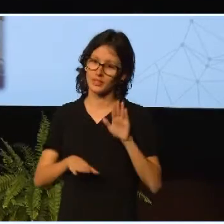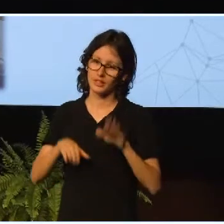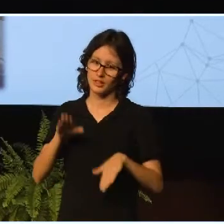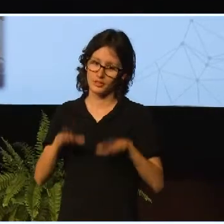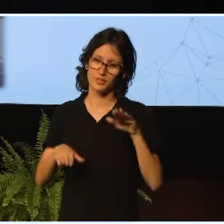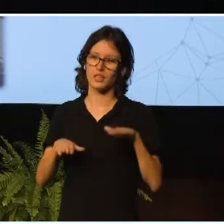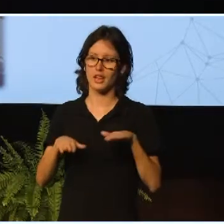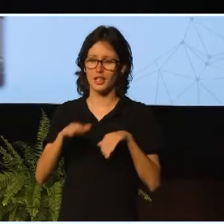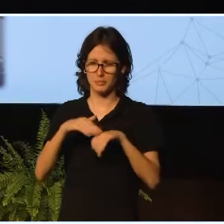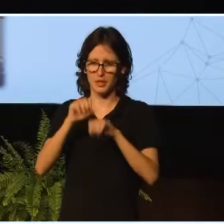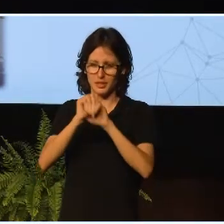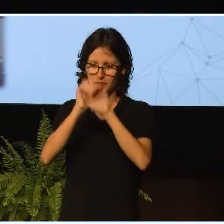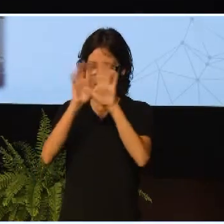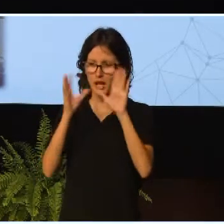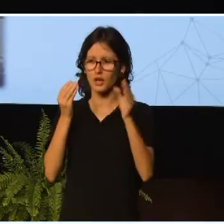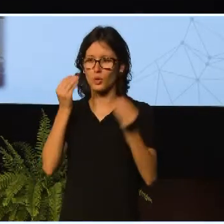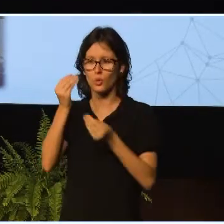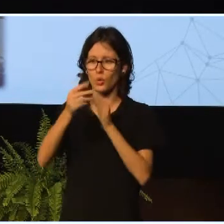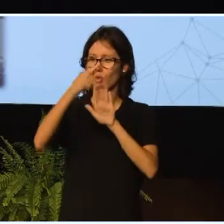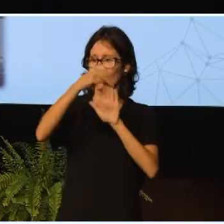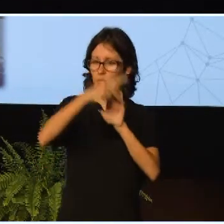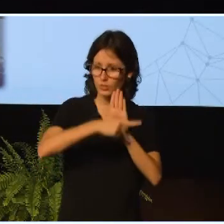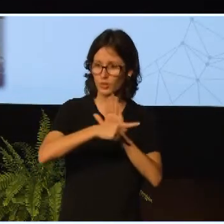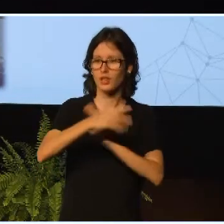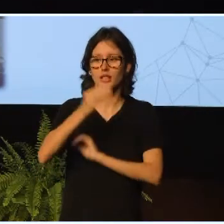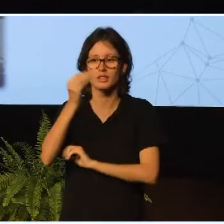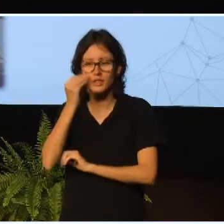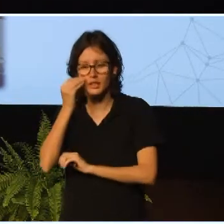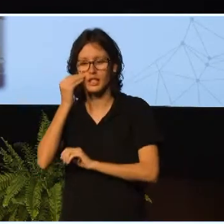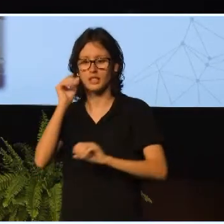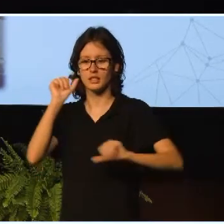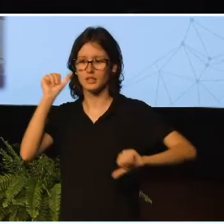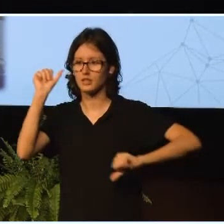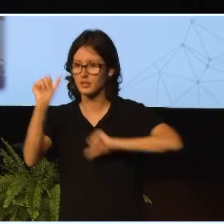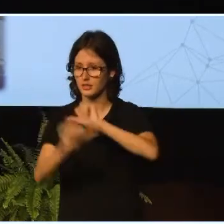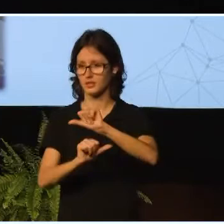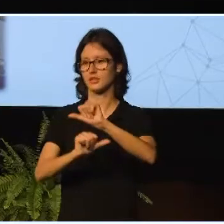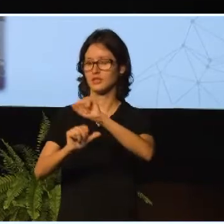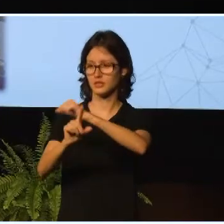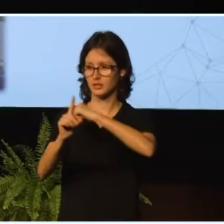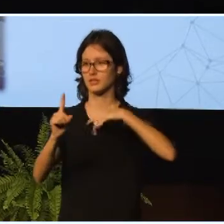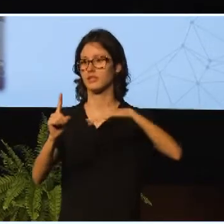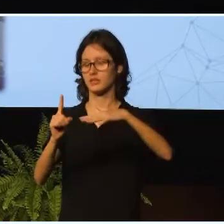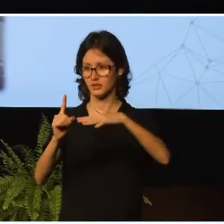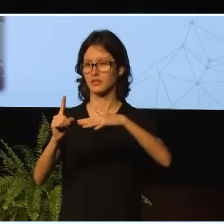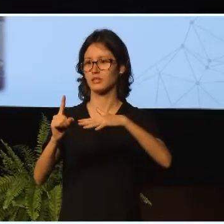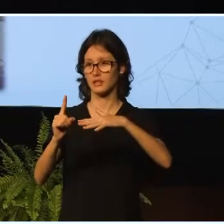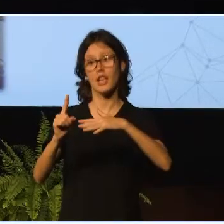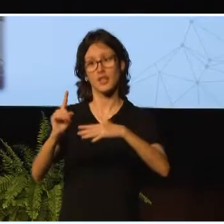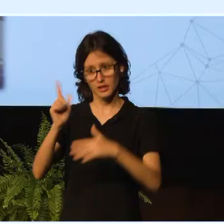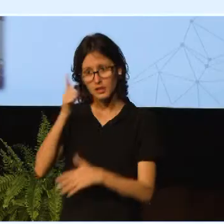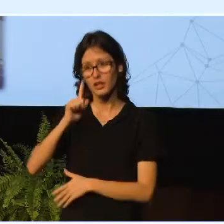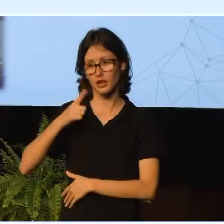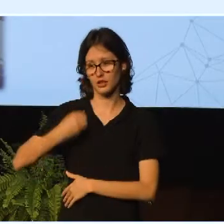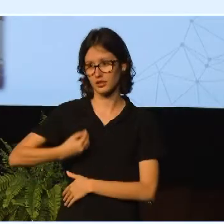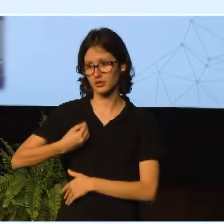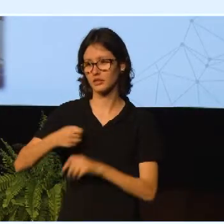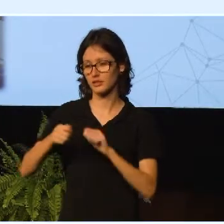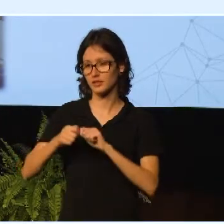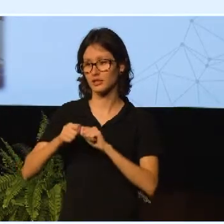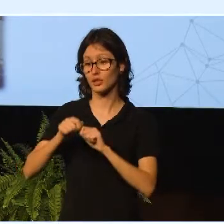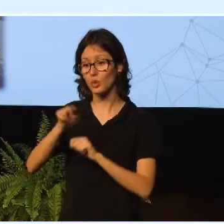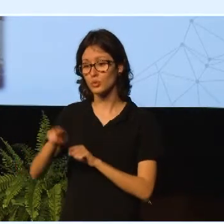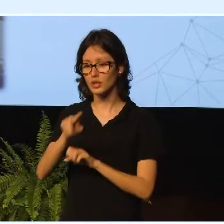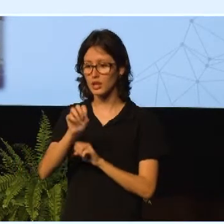talvez agora ficou um pouco mais claro como esse projeto tenta fazer a mudança nessa sociedade, está fazendo, por meio